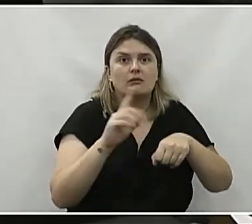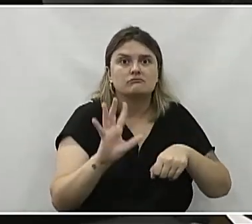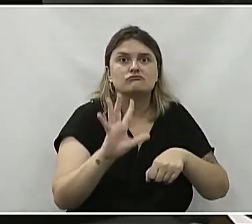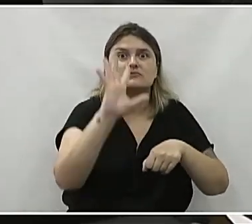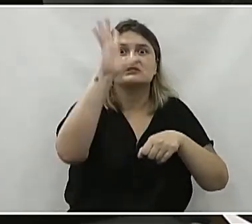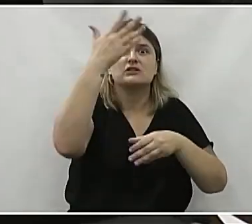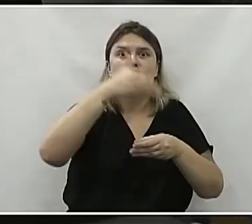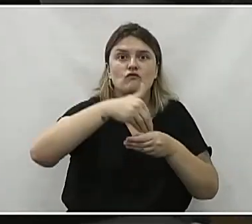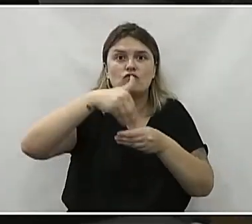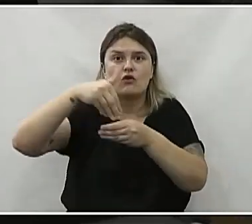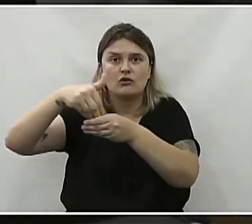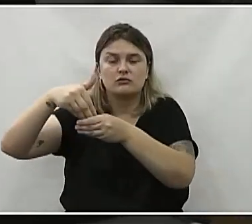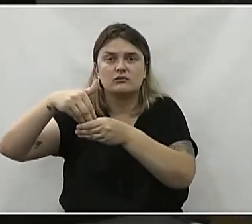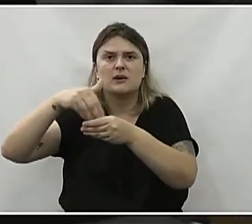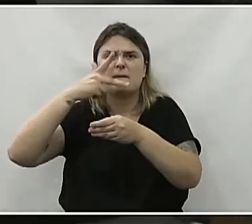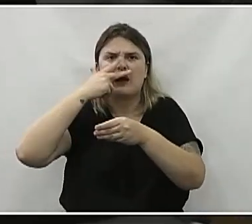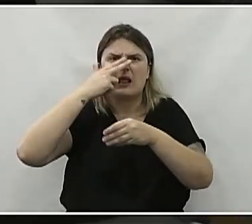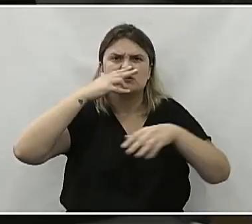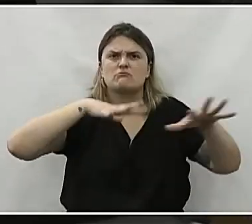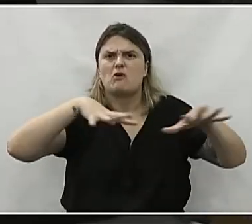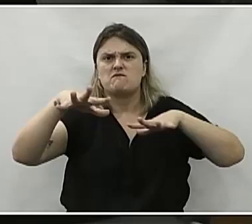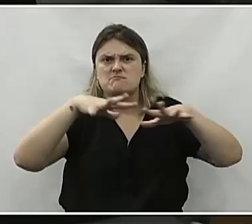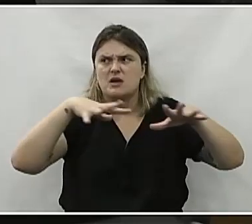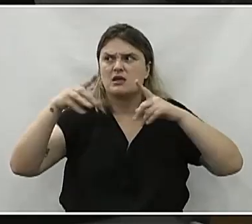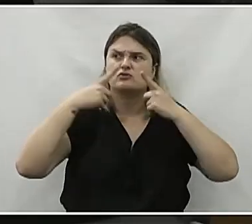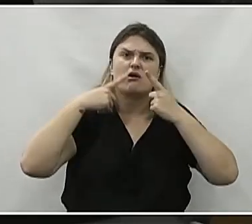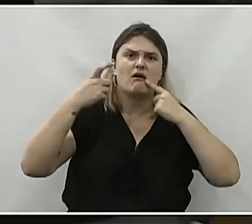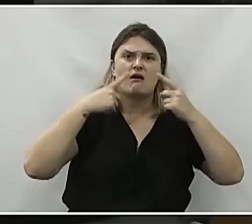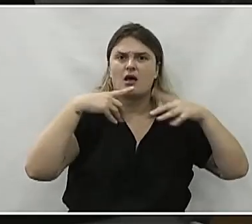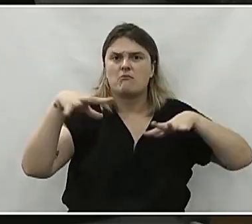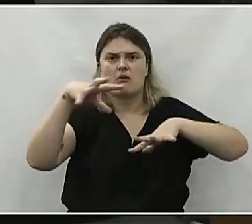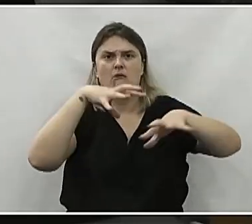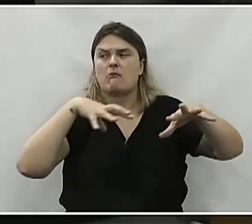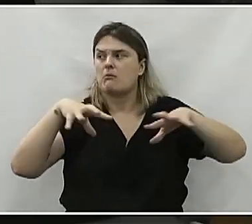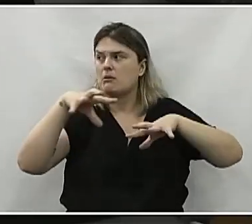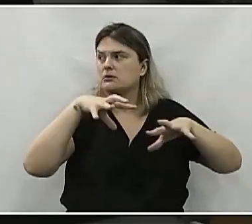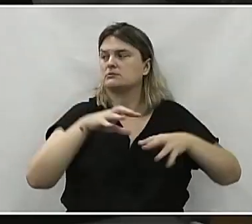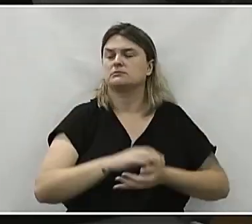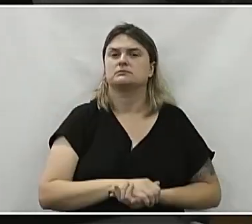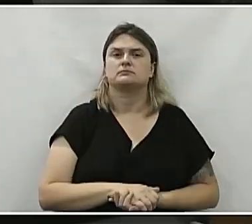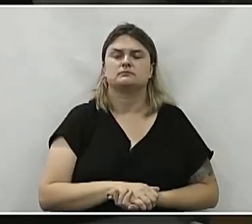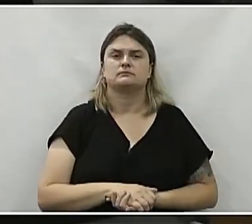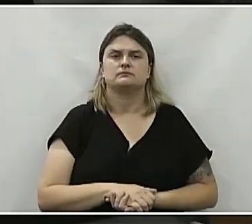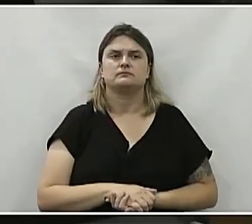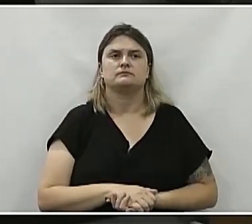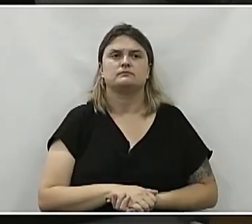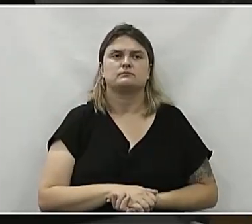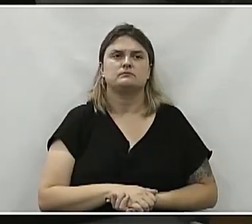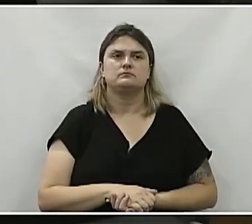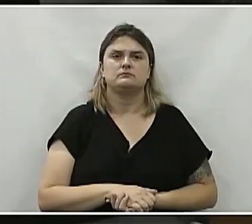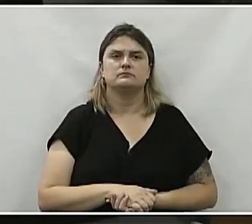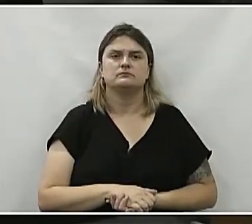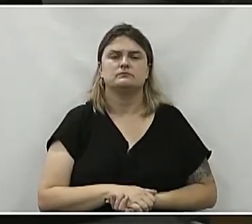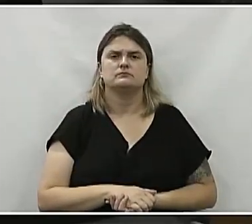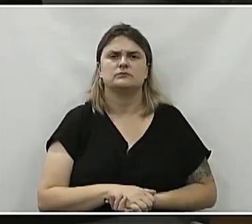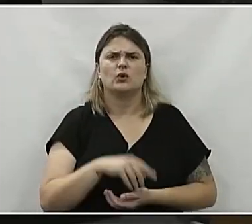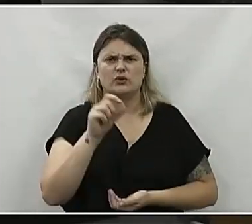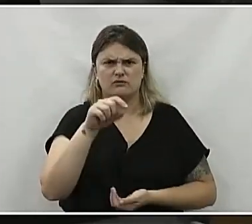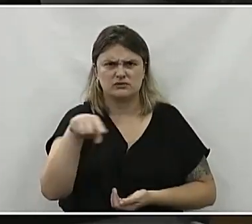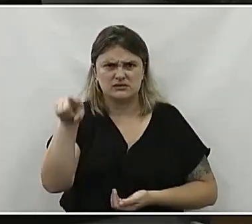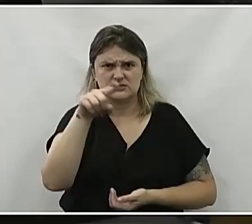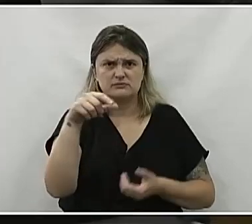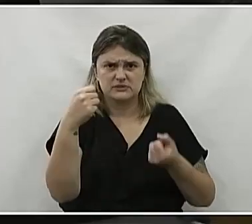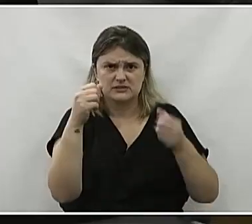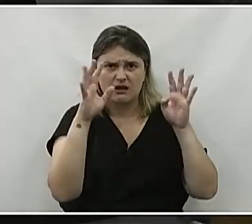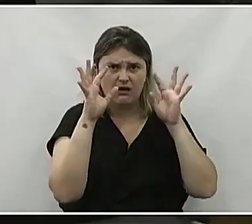uma votação acontece essa essa situação aqui esse circo que foi armado e o que vocês têm que